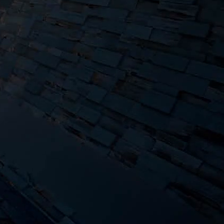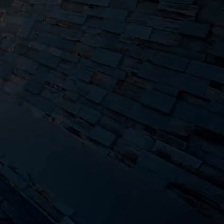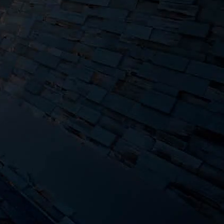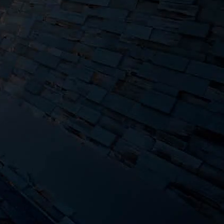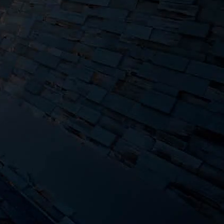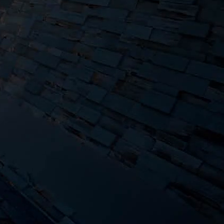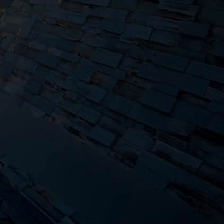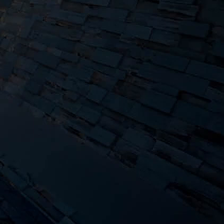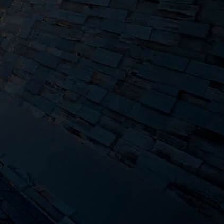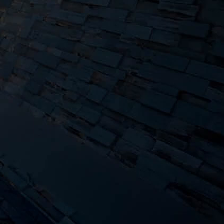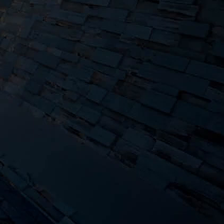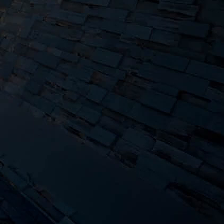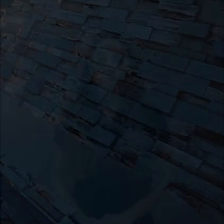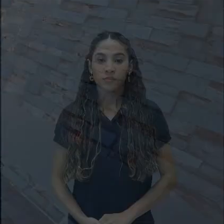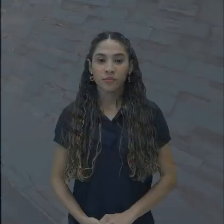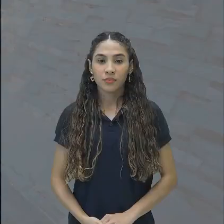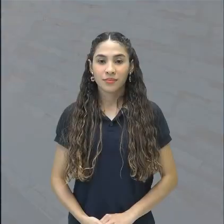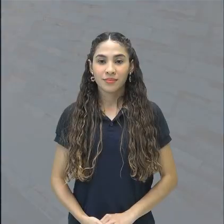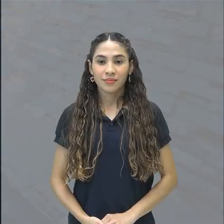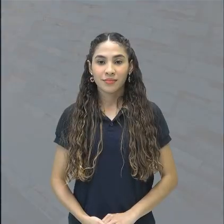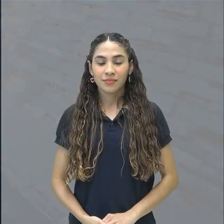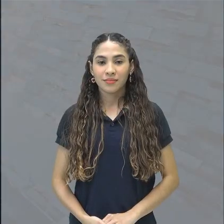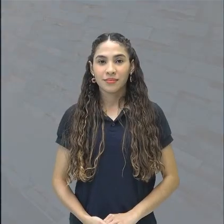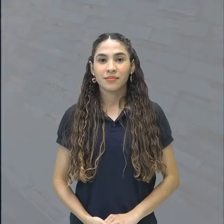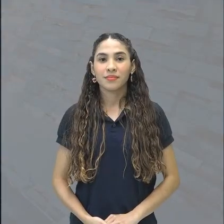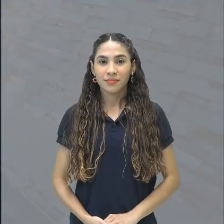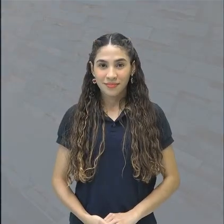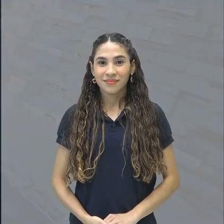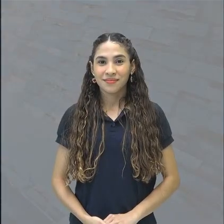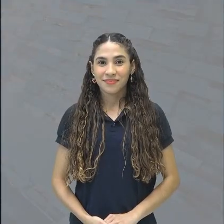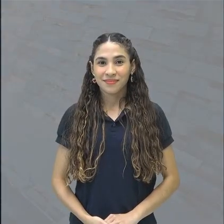um passo na nossa